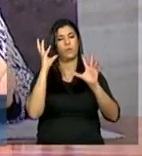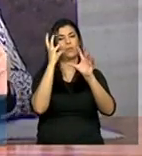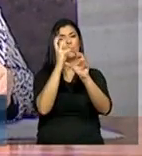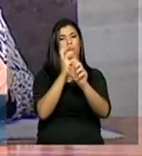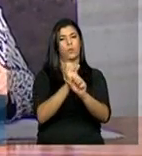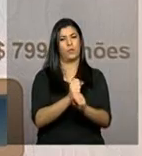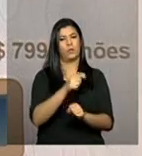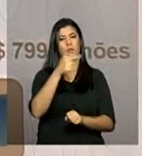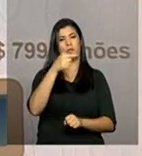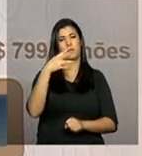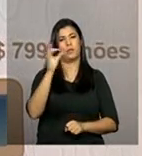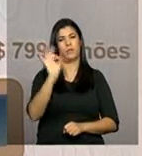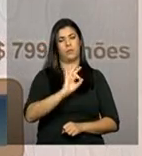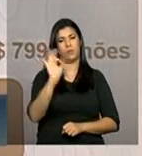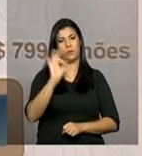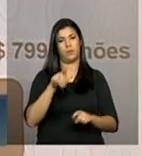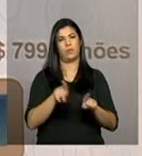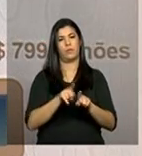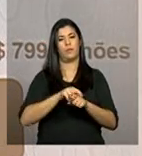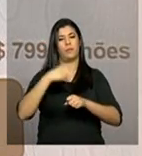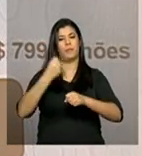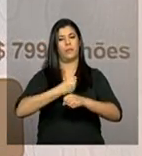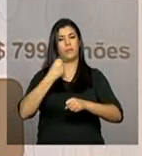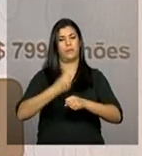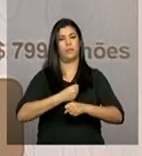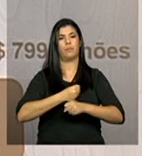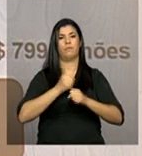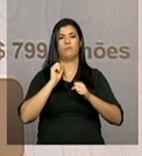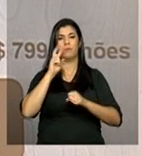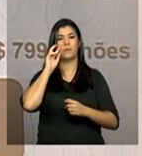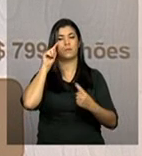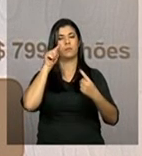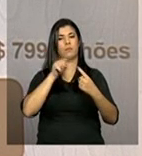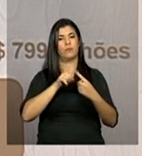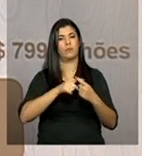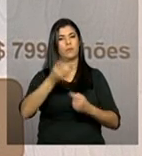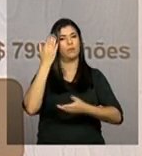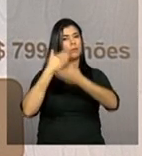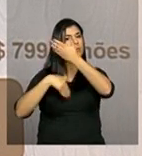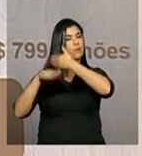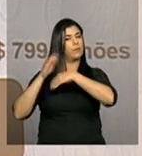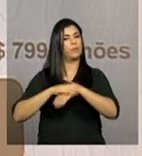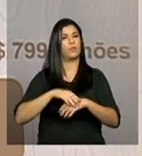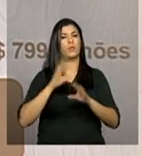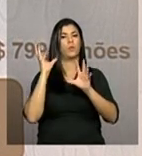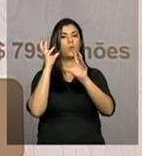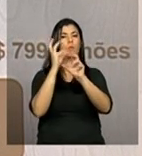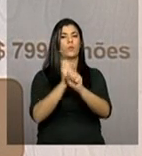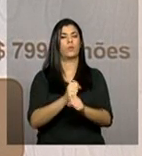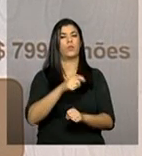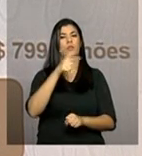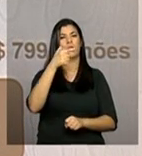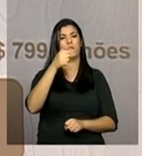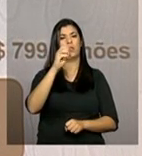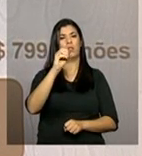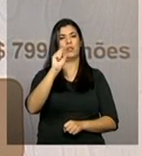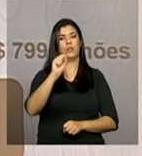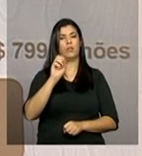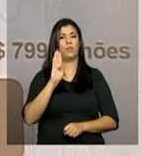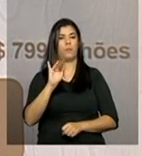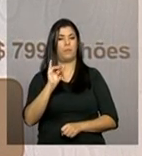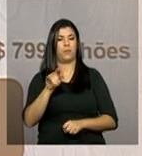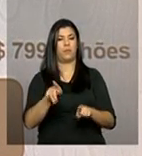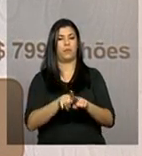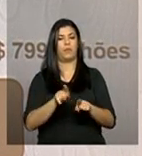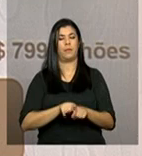concluiríamos 74% das obras da carteira. Isso, à época, somava 708 bilhões. Essa